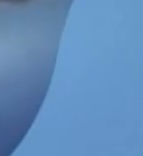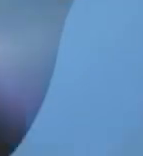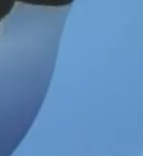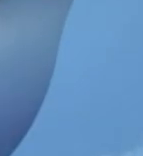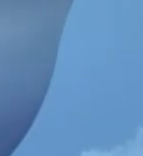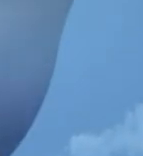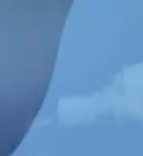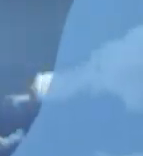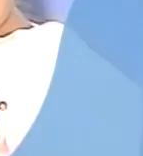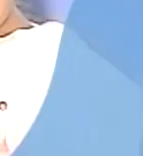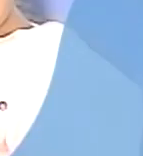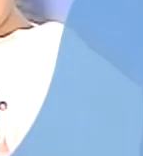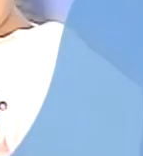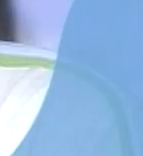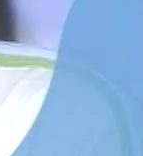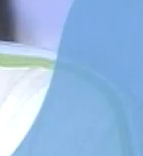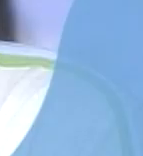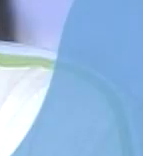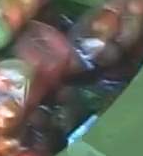E